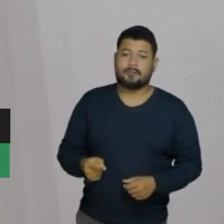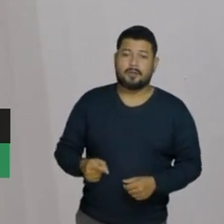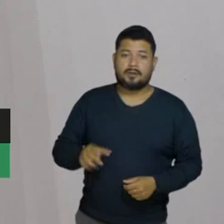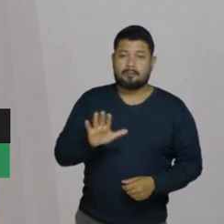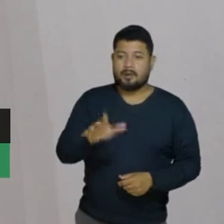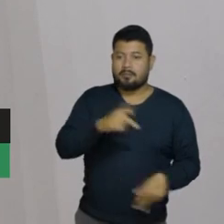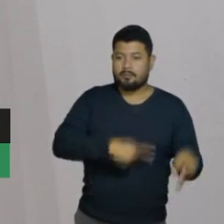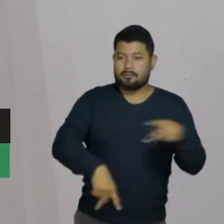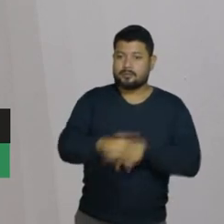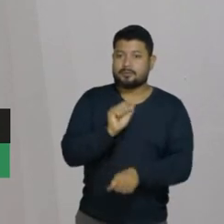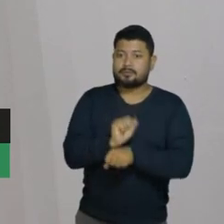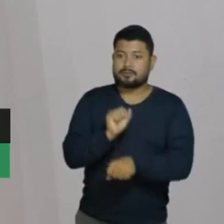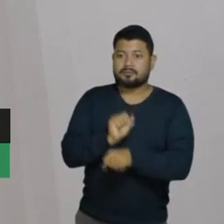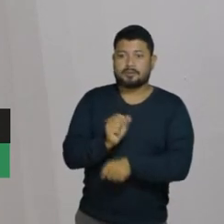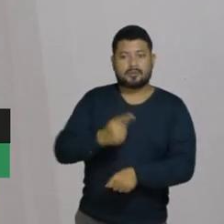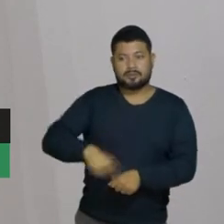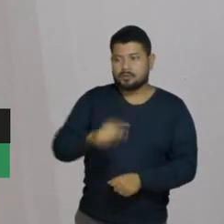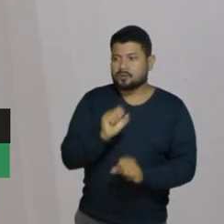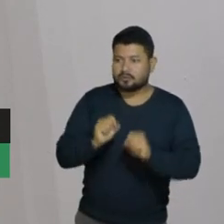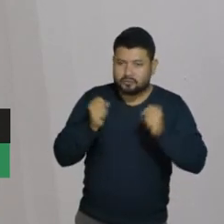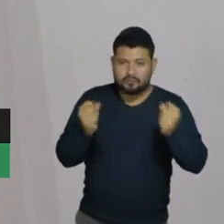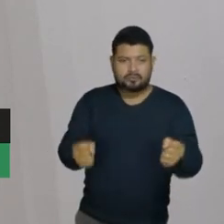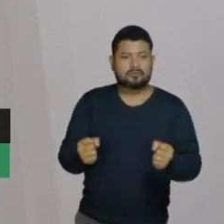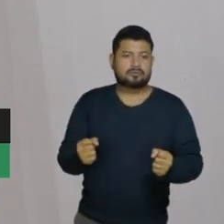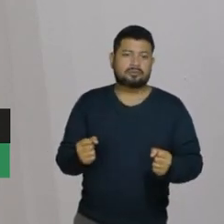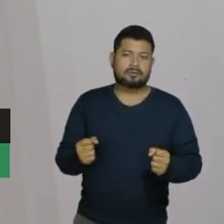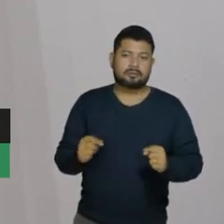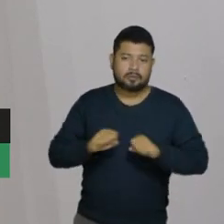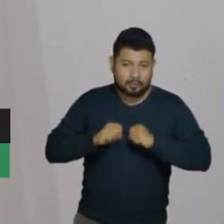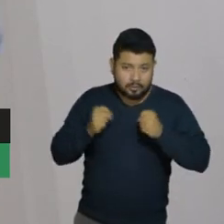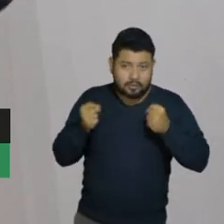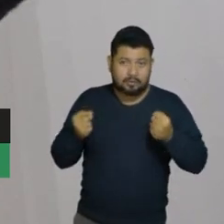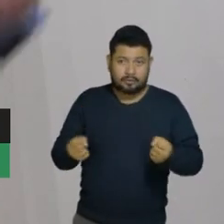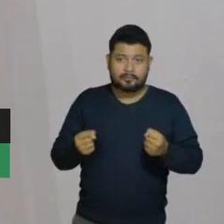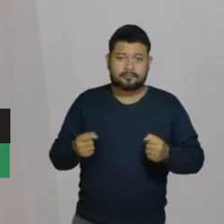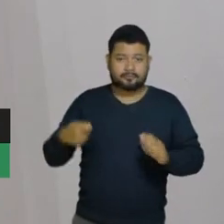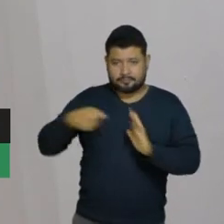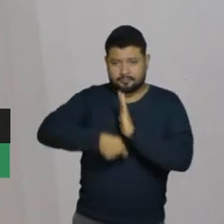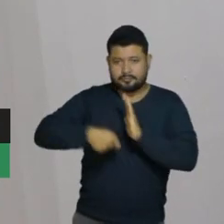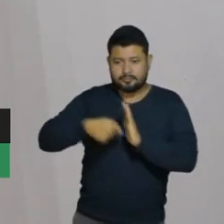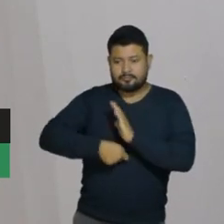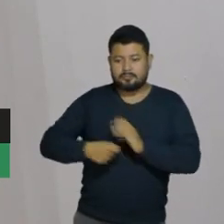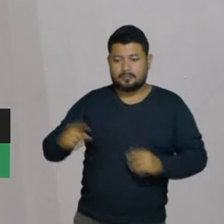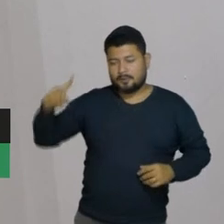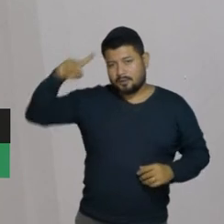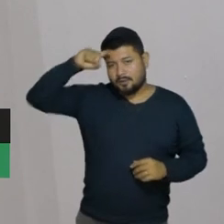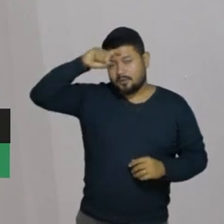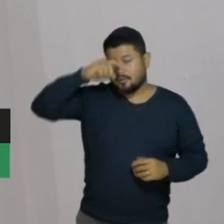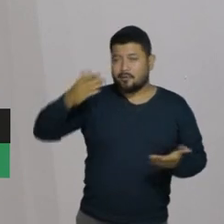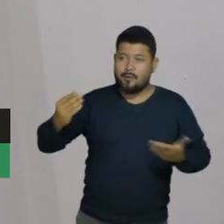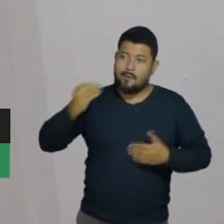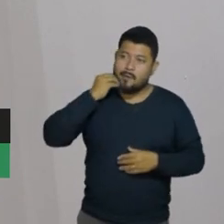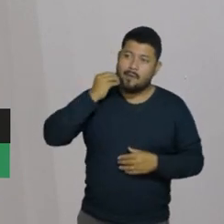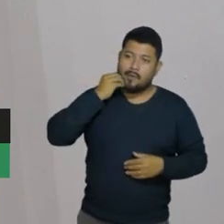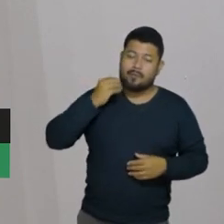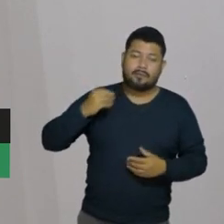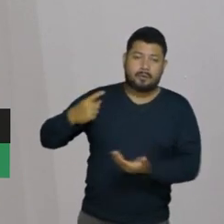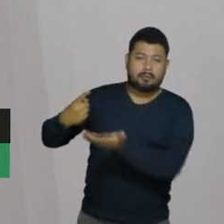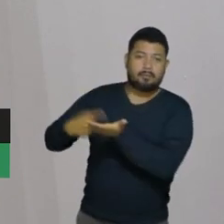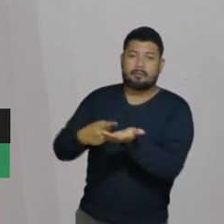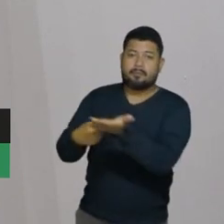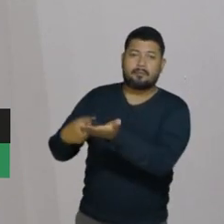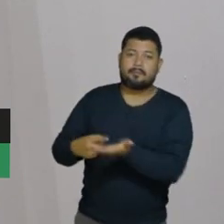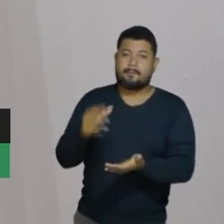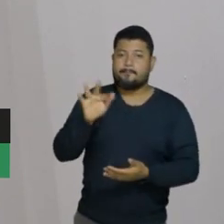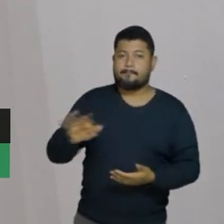gente. Espera isso da gente. É difícil, é claro. O Pacto Federativo